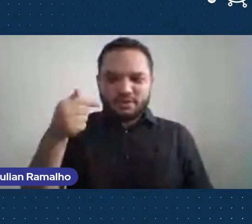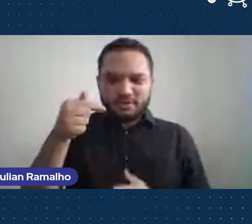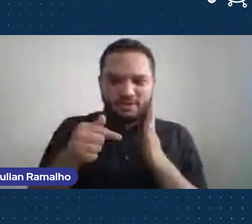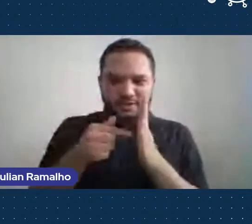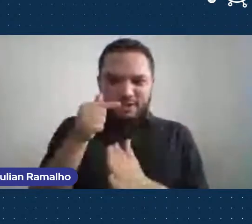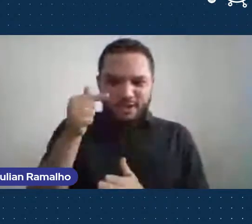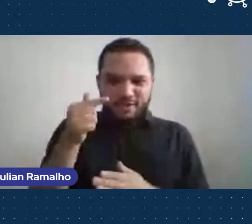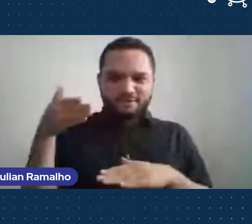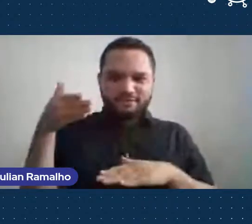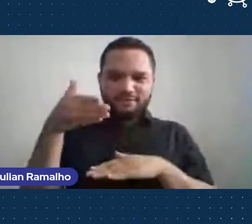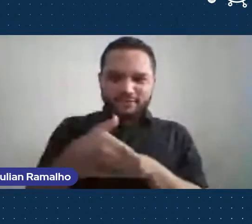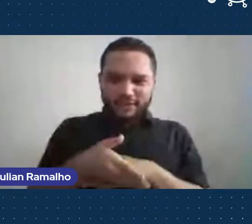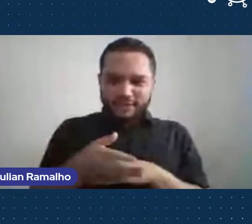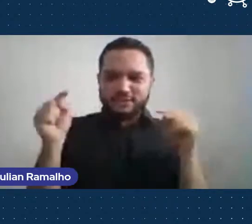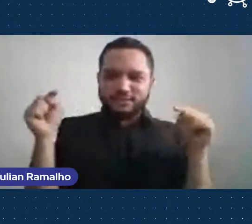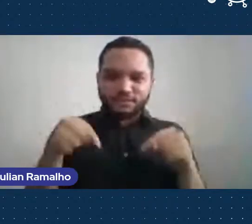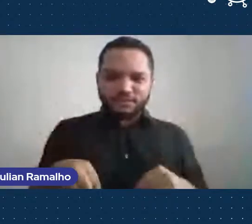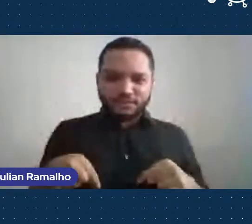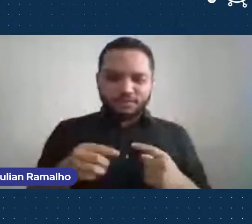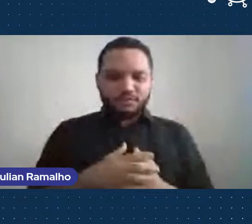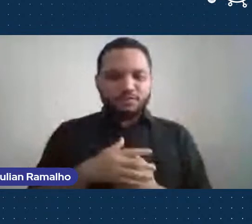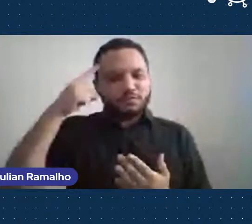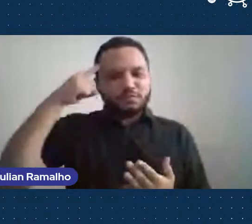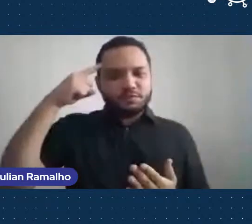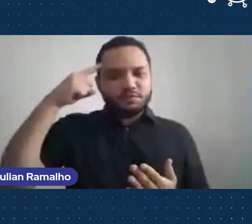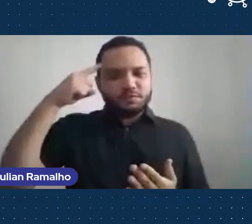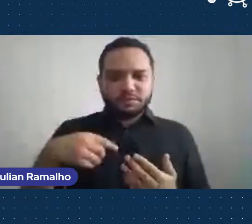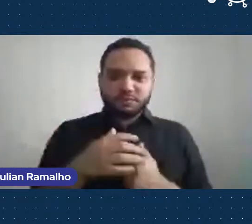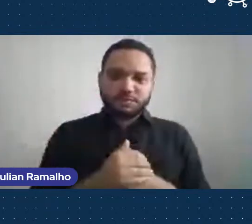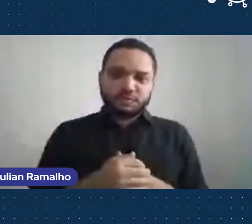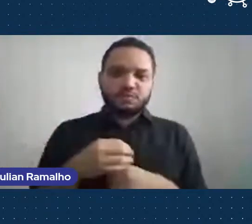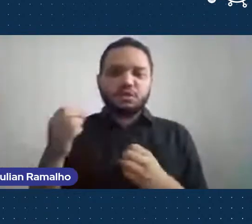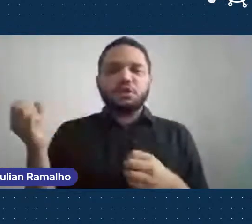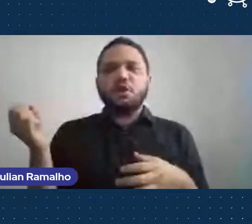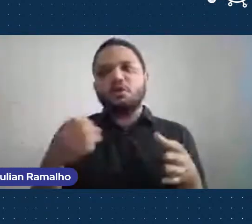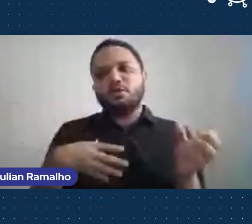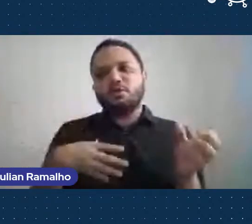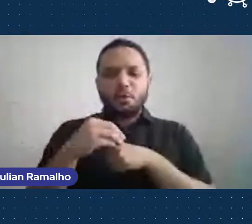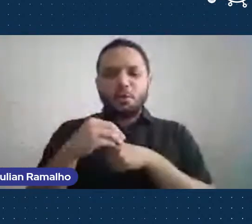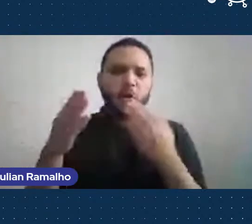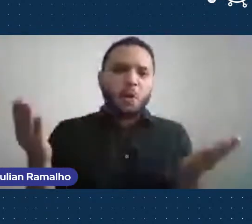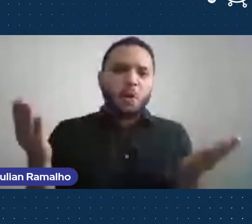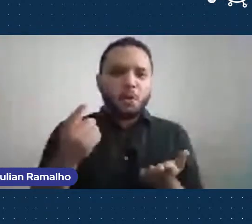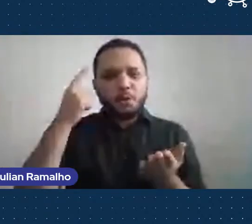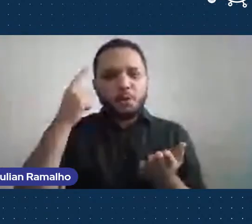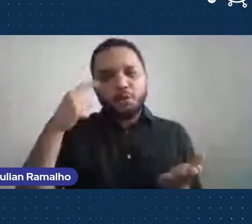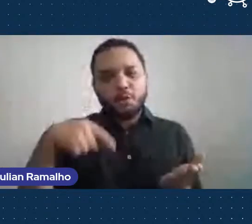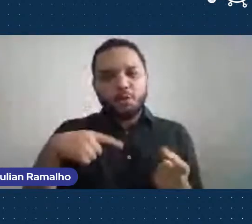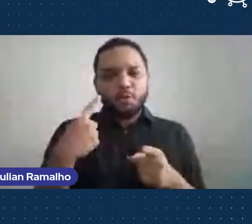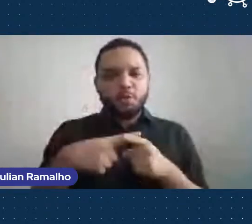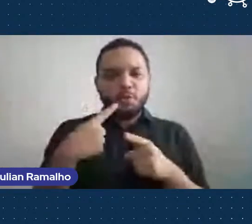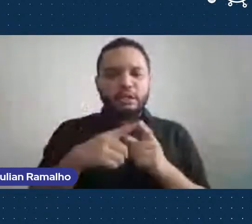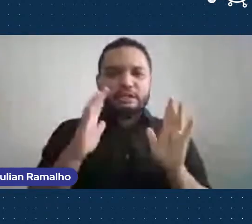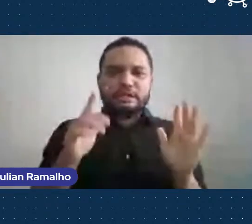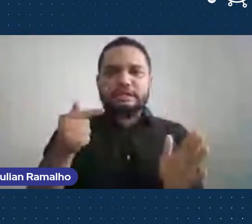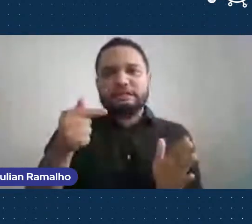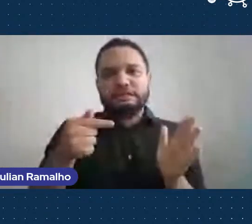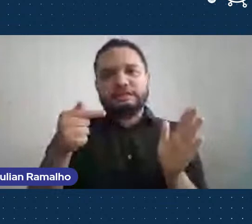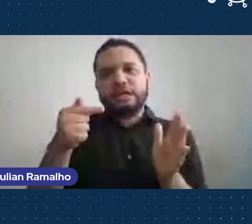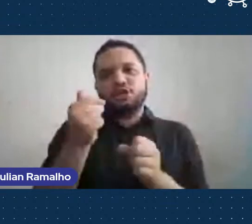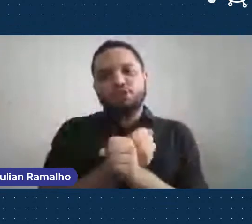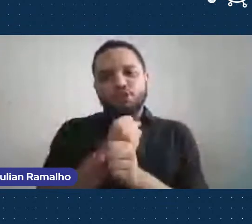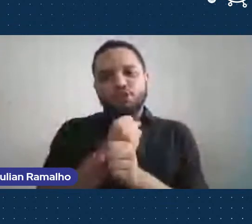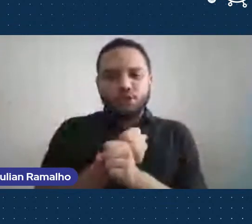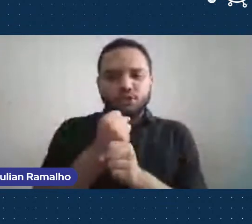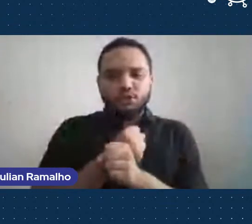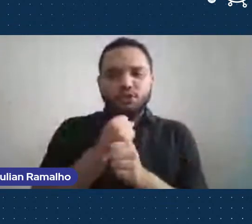né? Não sei se trago tantas novidades hoje, né? Porque são 7 anos falando sobre